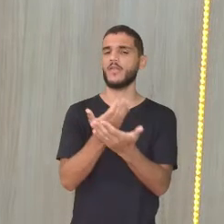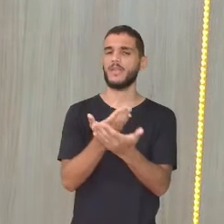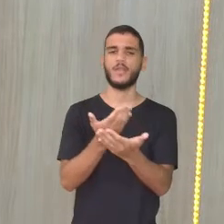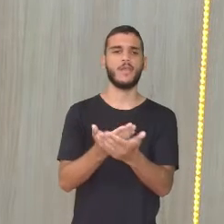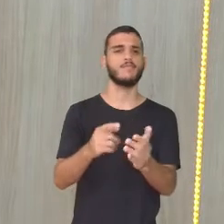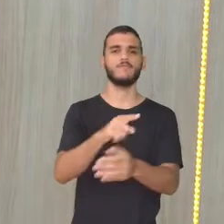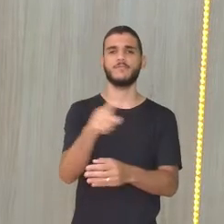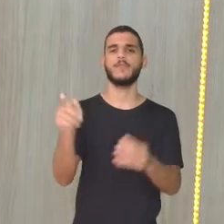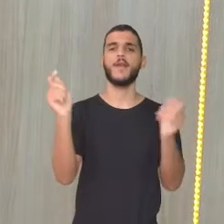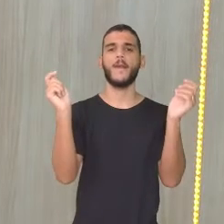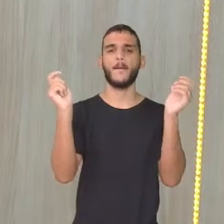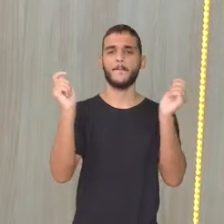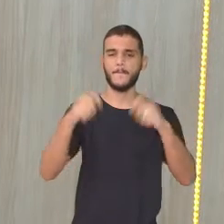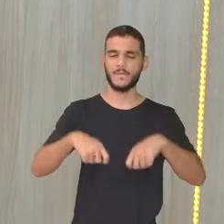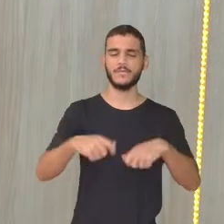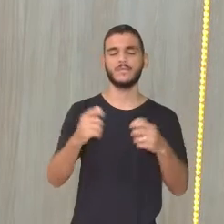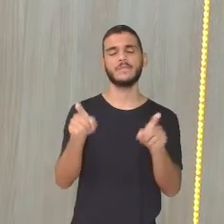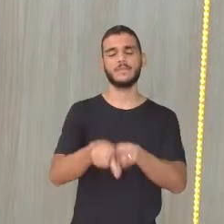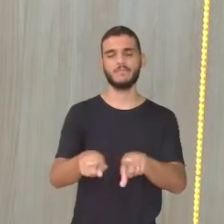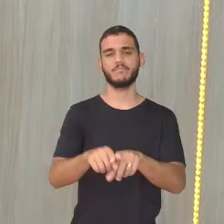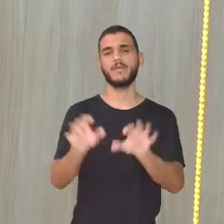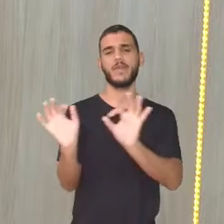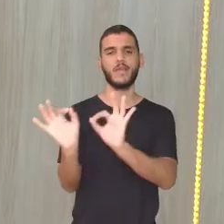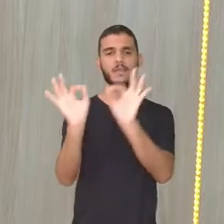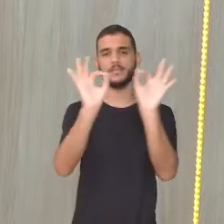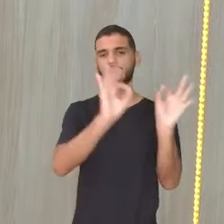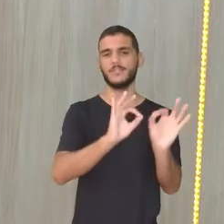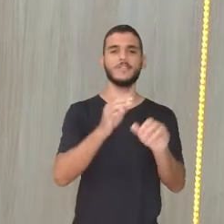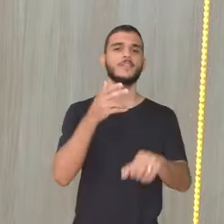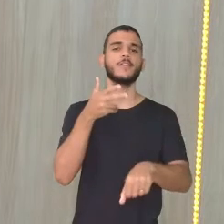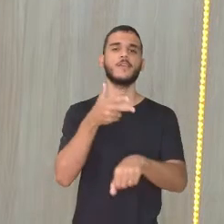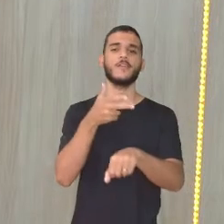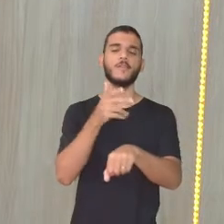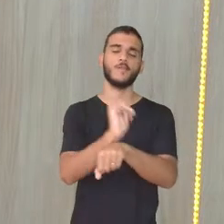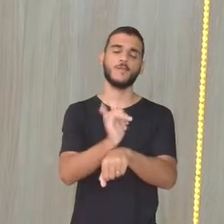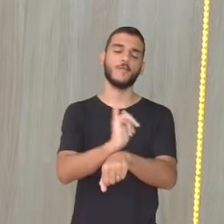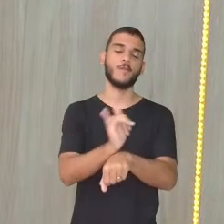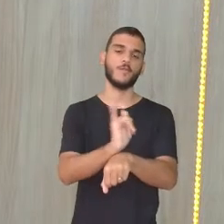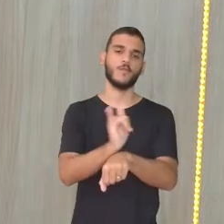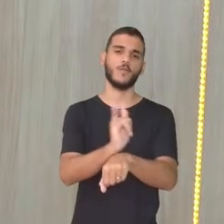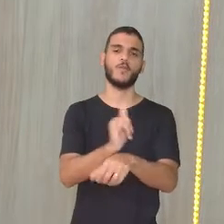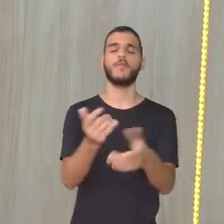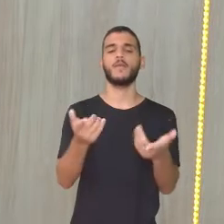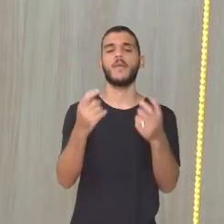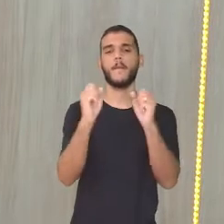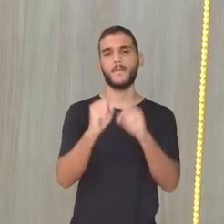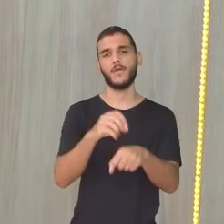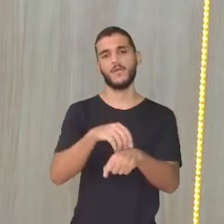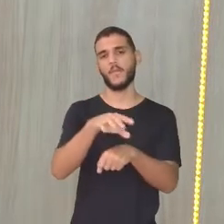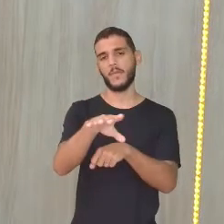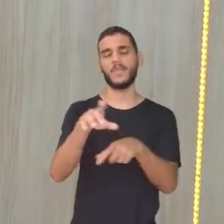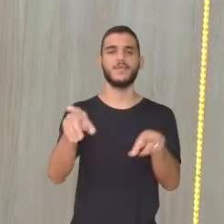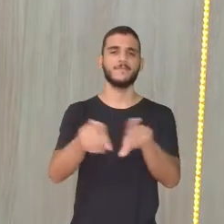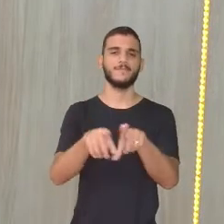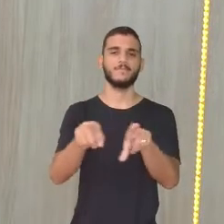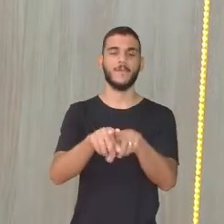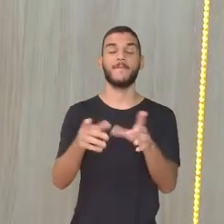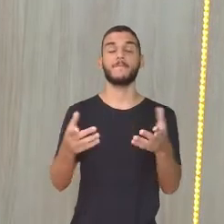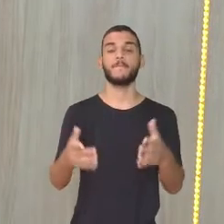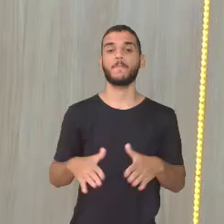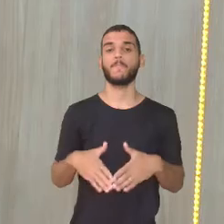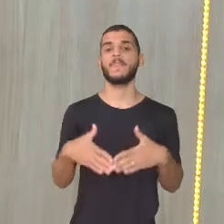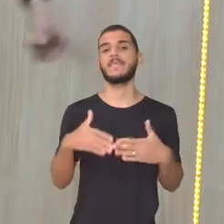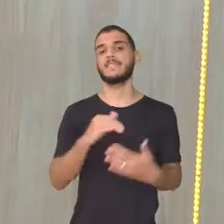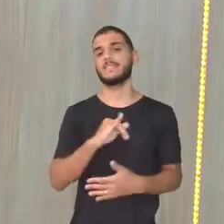pode curtir no YouTube também, tá? Que lá dá para compartilhar, enfim, por aí vai. Se você tiver no aplicativo